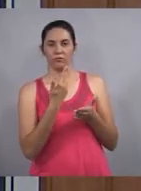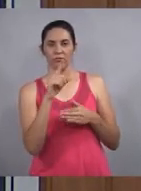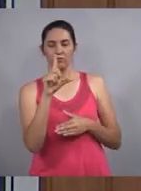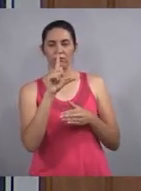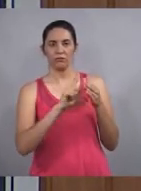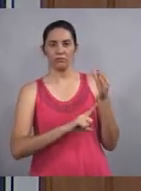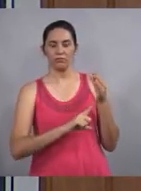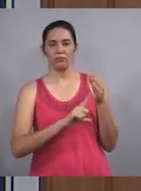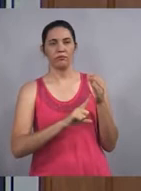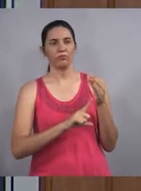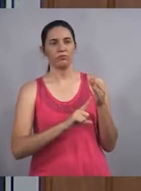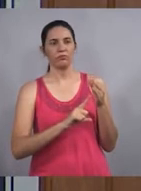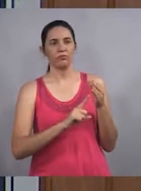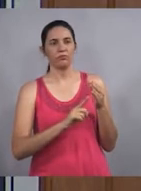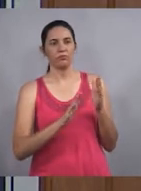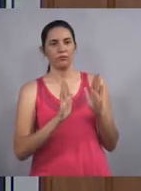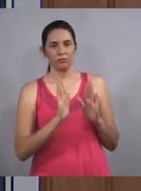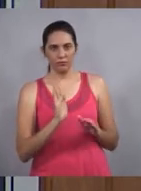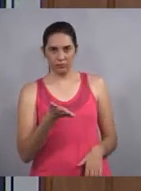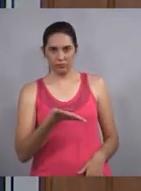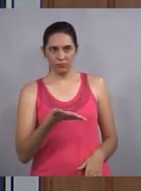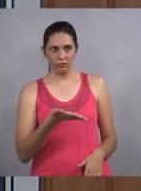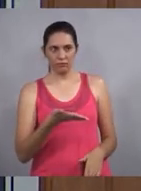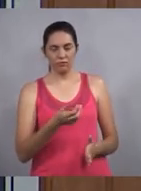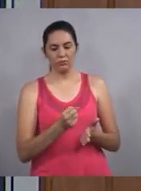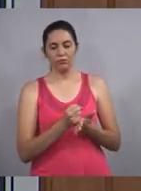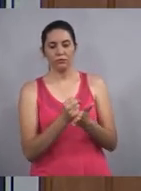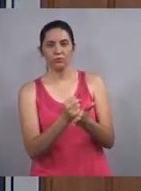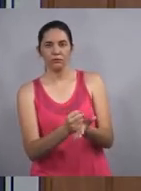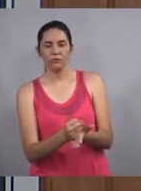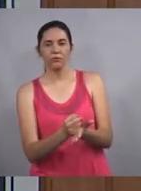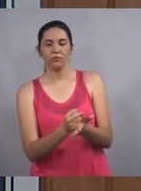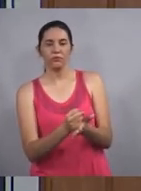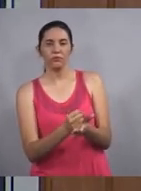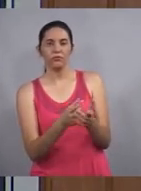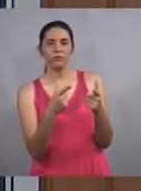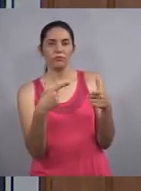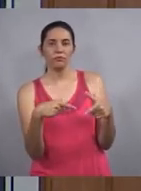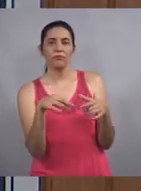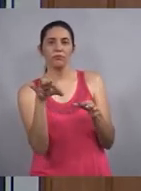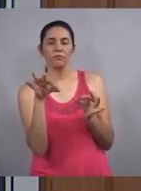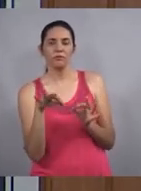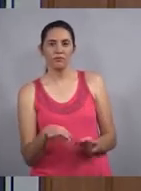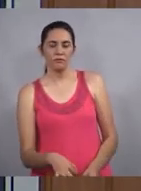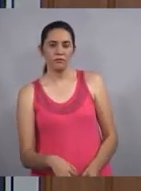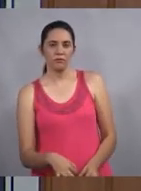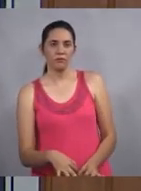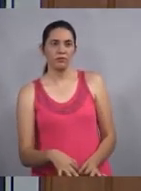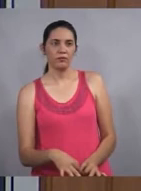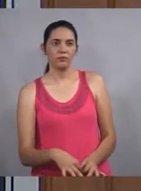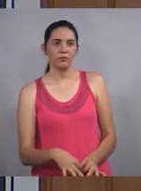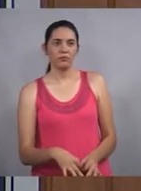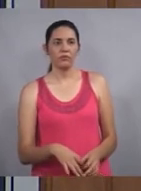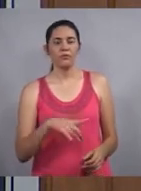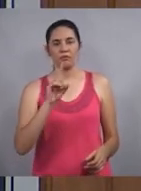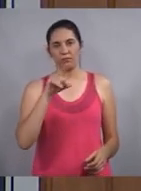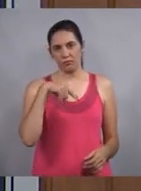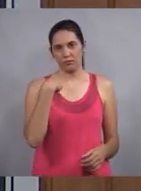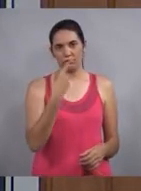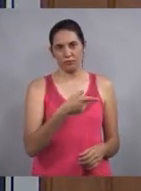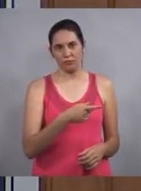desse material e já tem um local para que ela possa ir lá e depositar esse material. Logicamente, depois